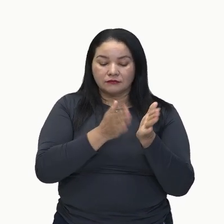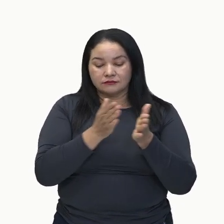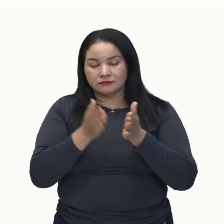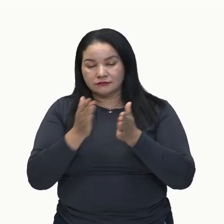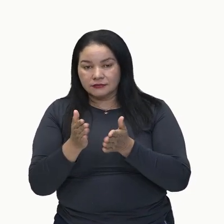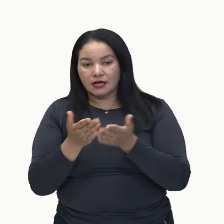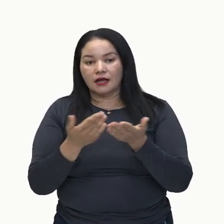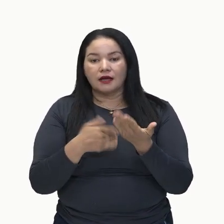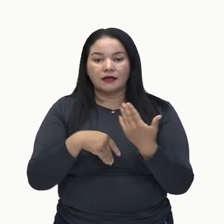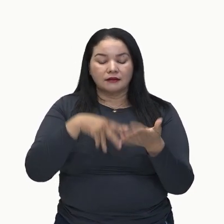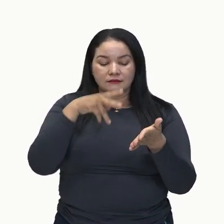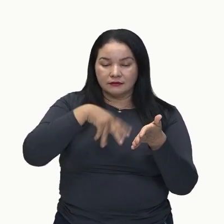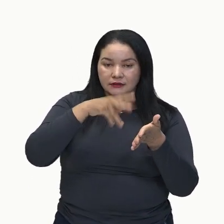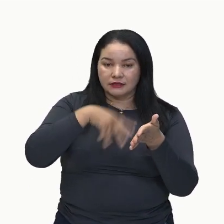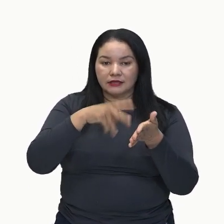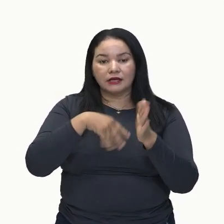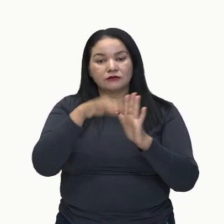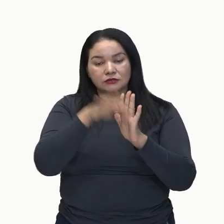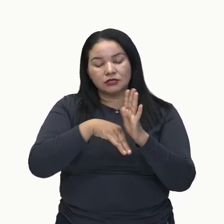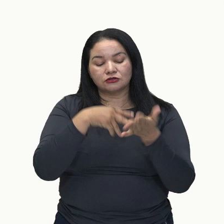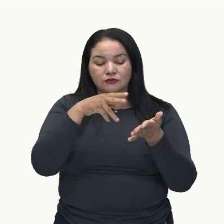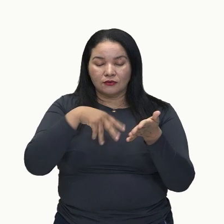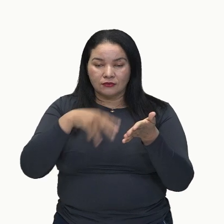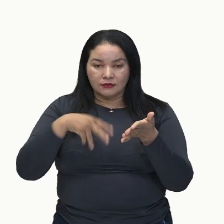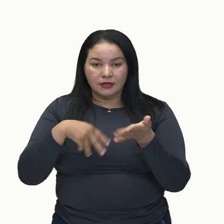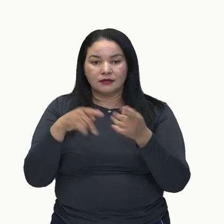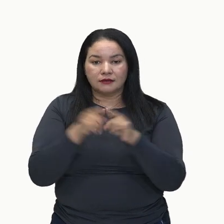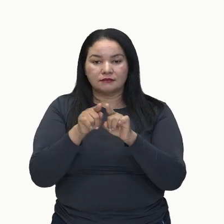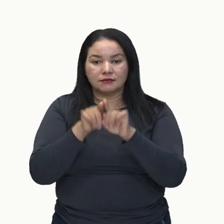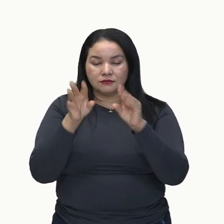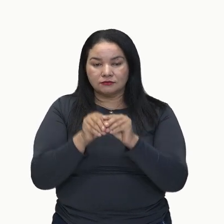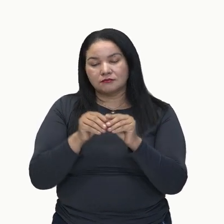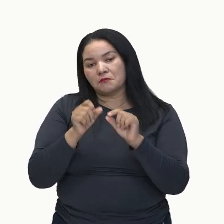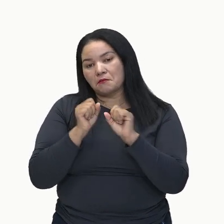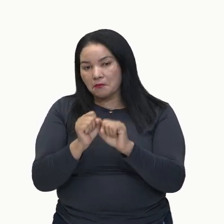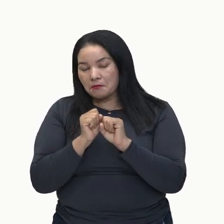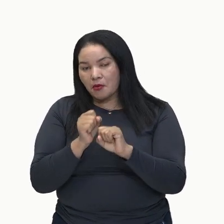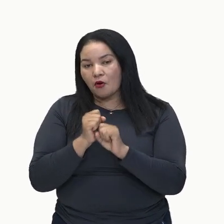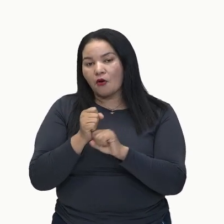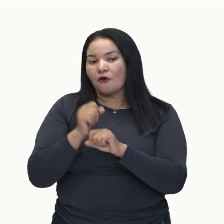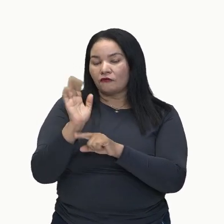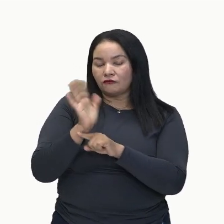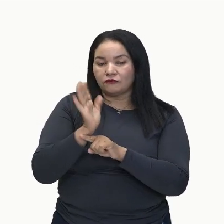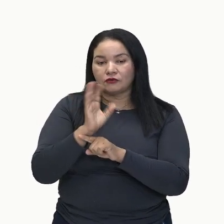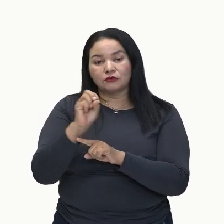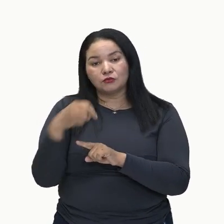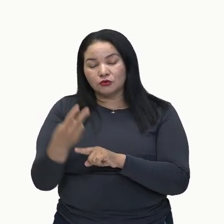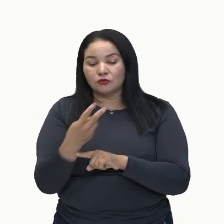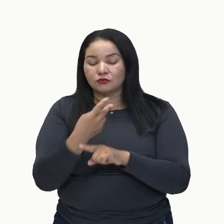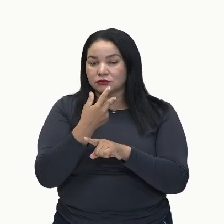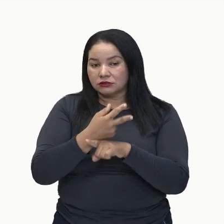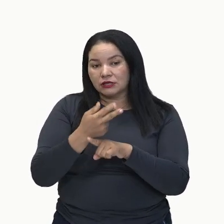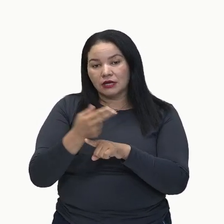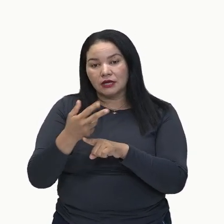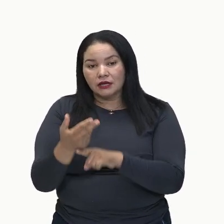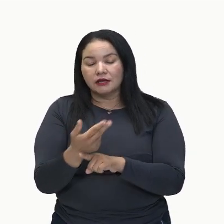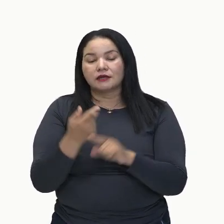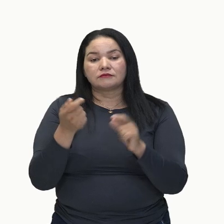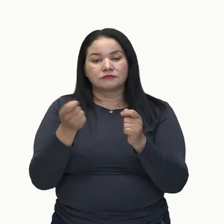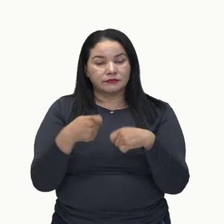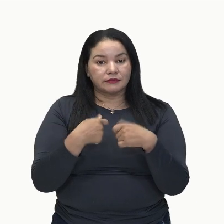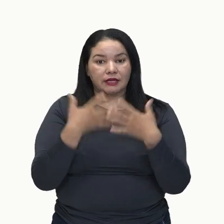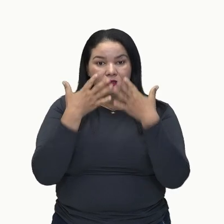será resenhado. Como eu falei, você também pode fazer uma resenha de filmes, de séries, então você tem que prestar atenção, porque